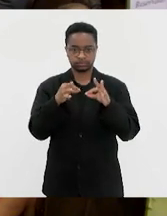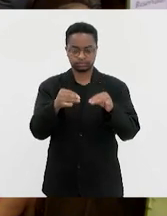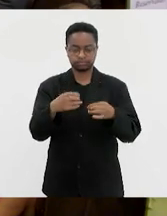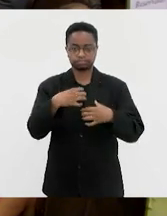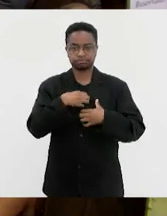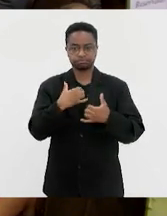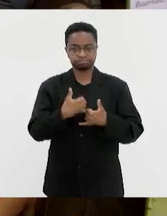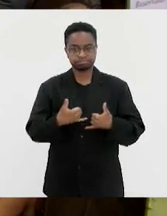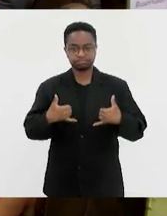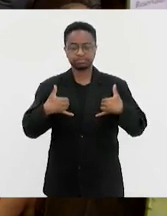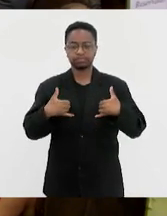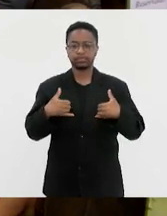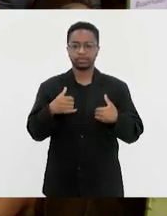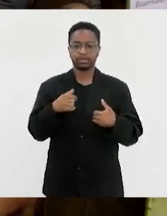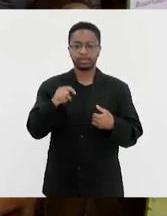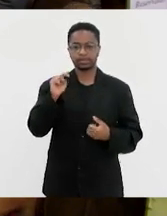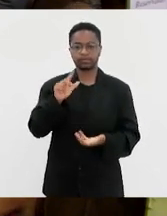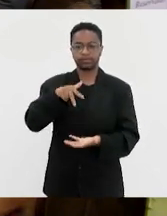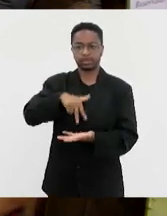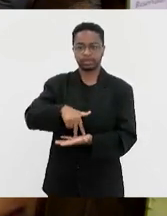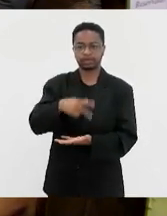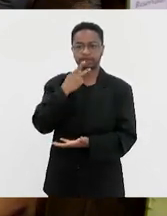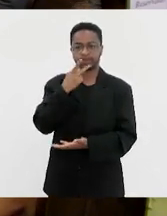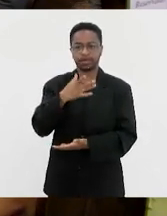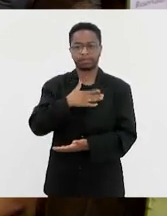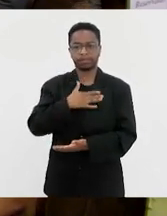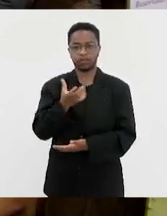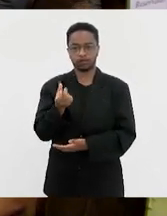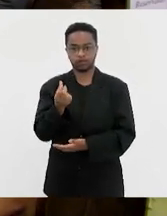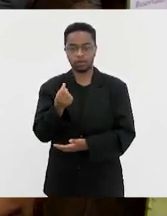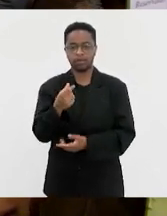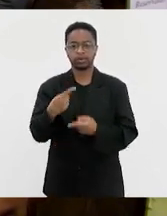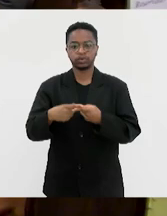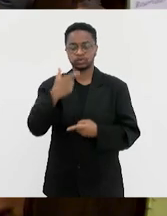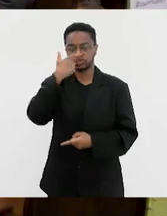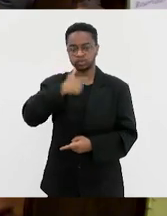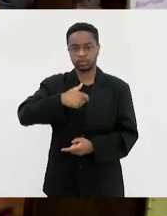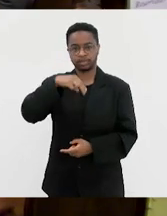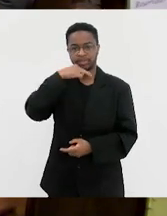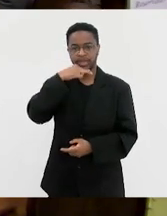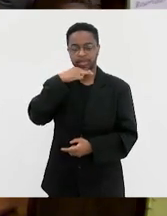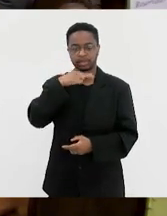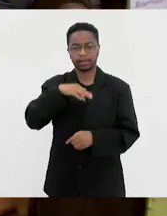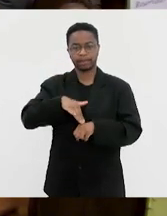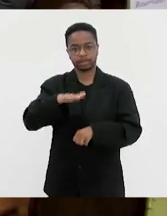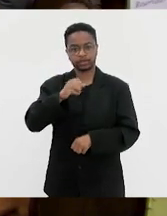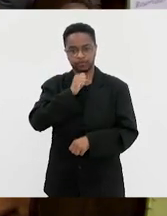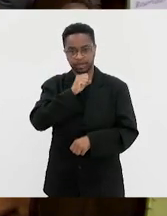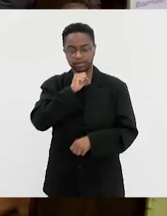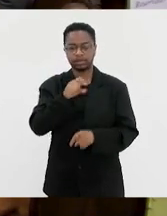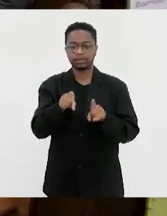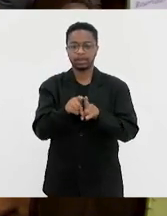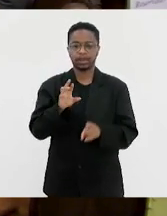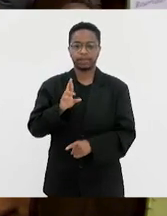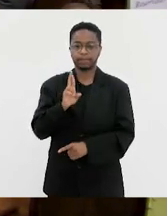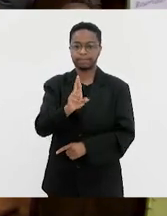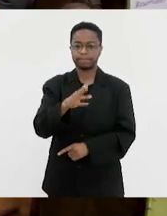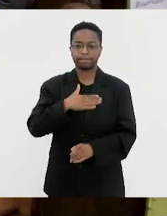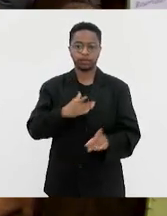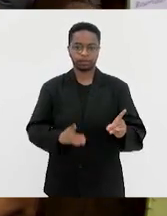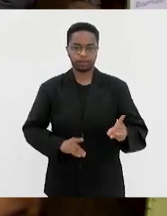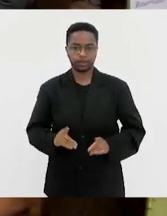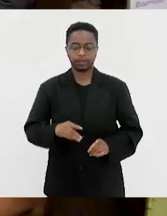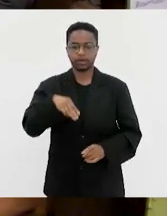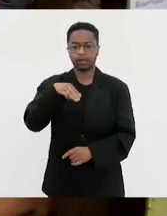estar aqui e falar para o meu avô, como neta mais velha, representando também os meus primos, Matheus